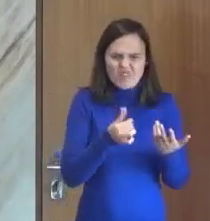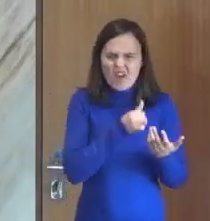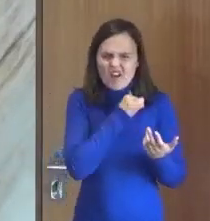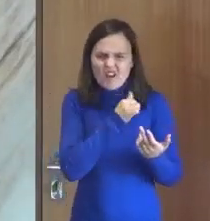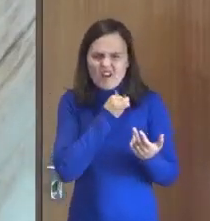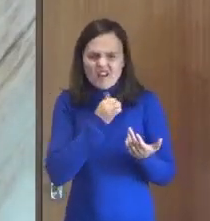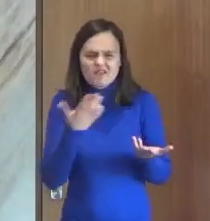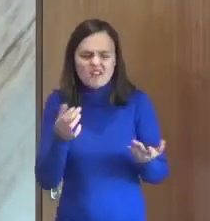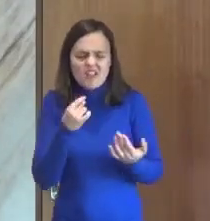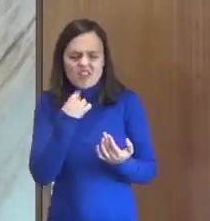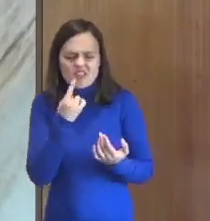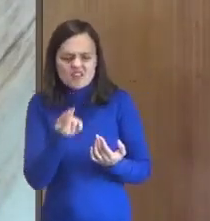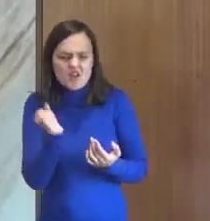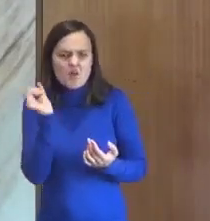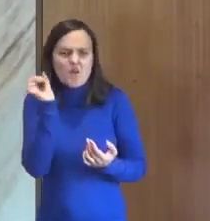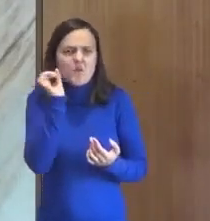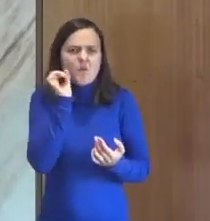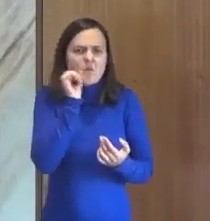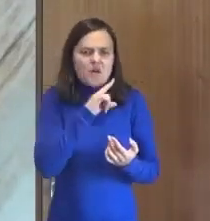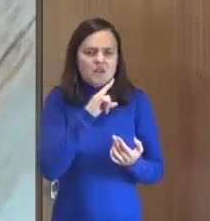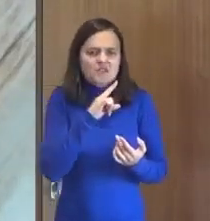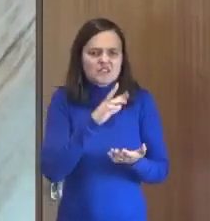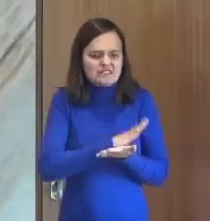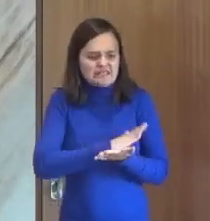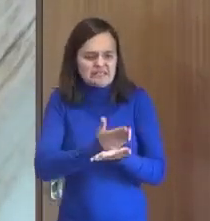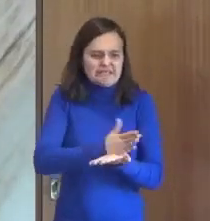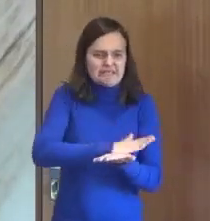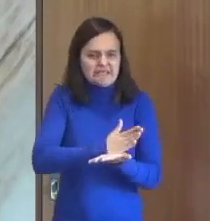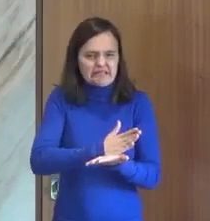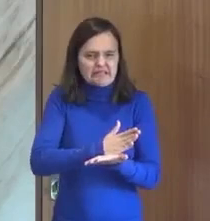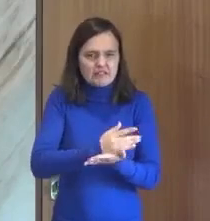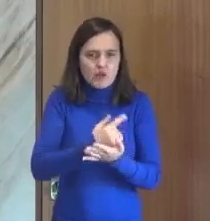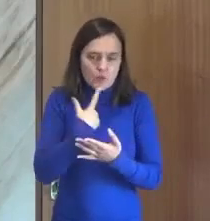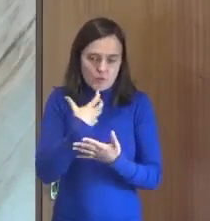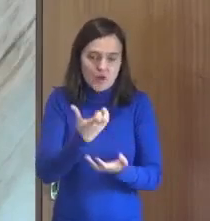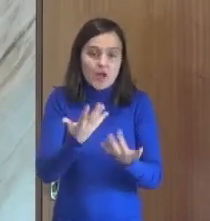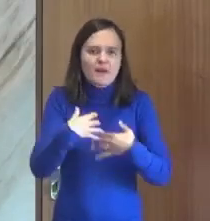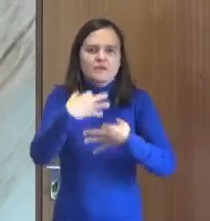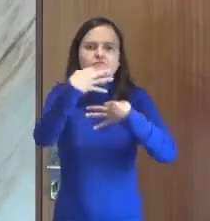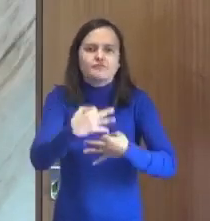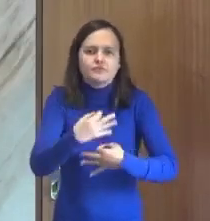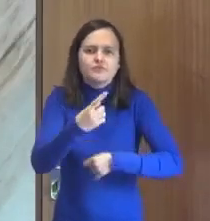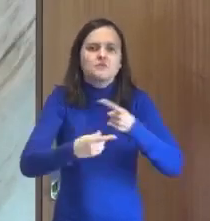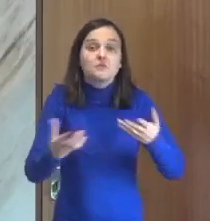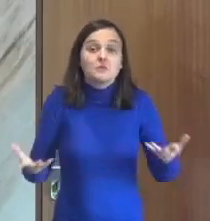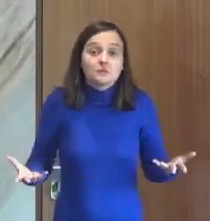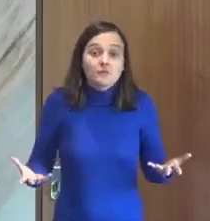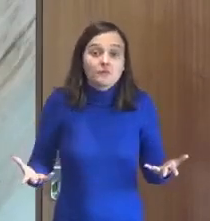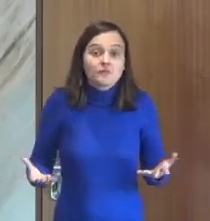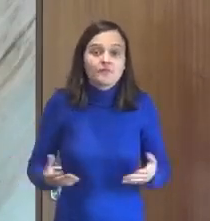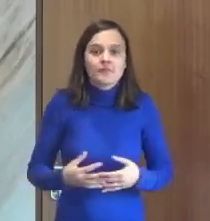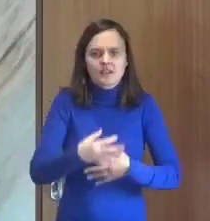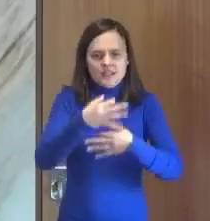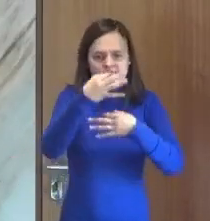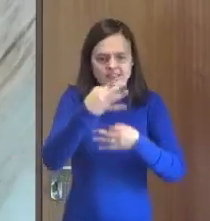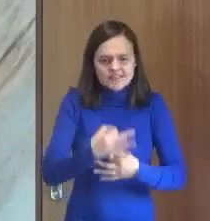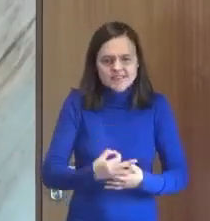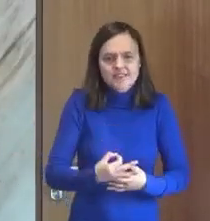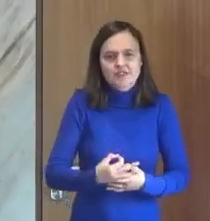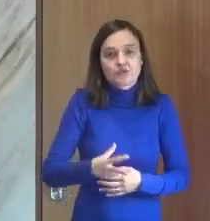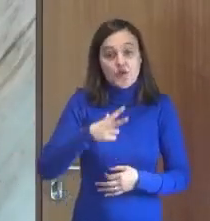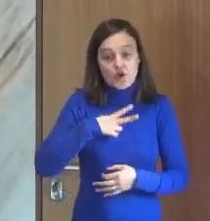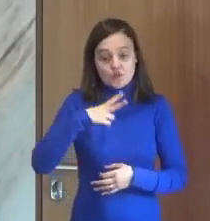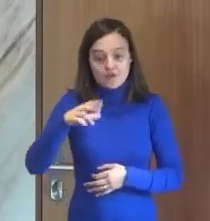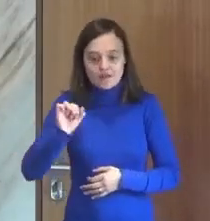Quando pode dizer-se incerto é tudo? Mas certo é ser sua pátria esta